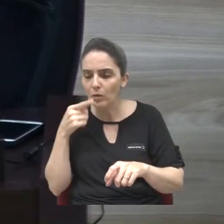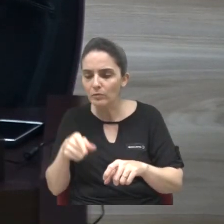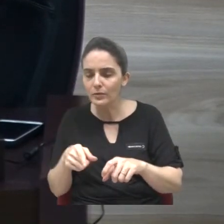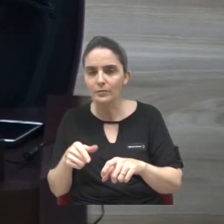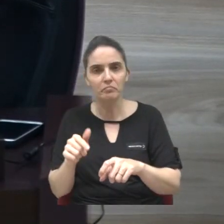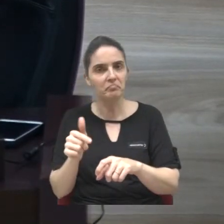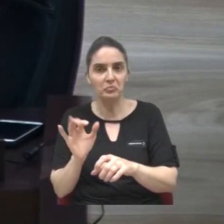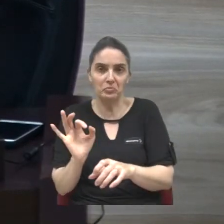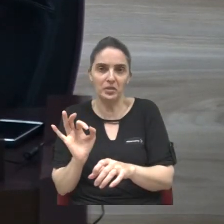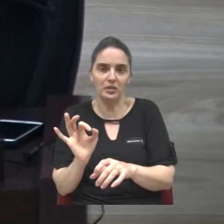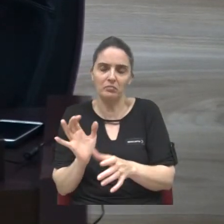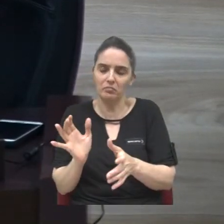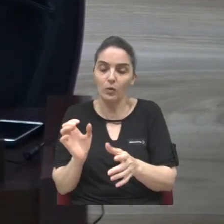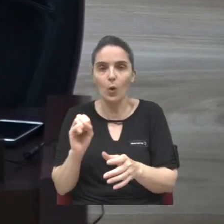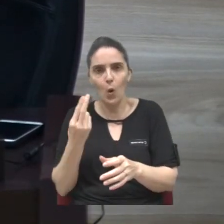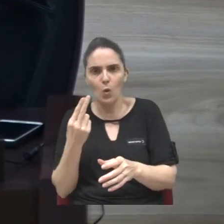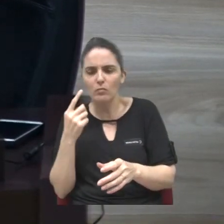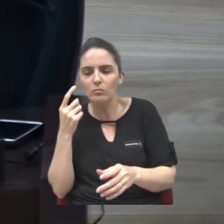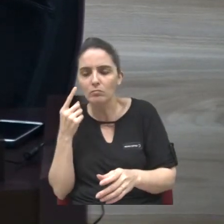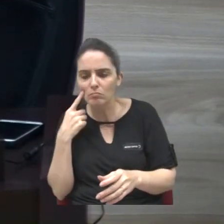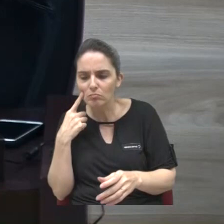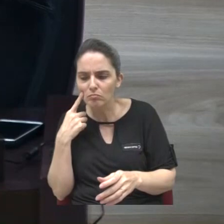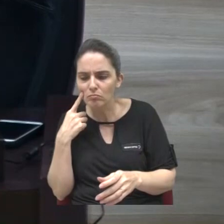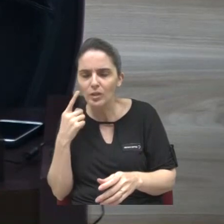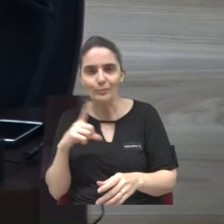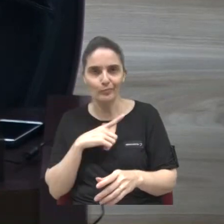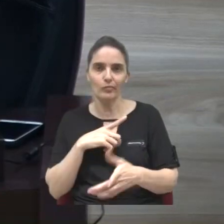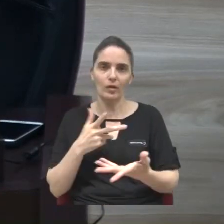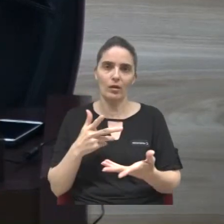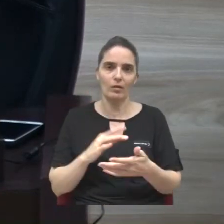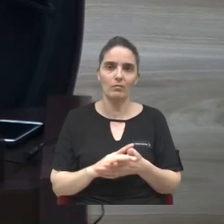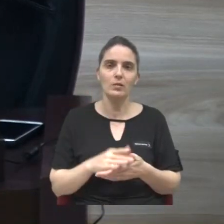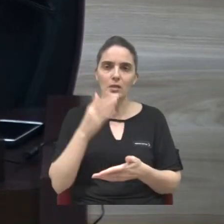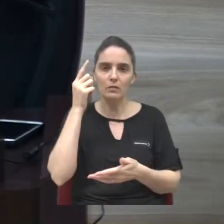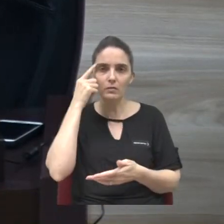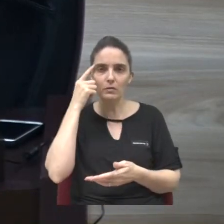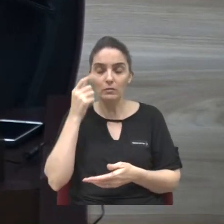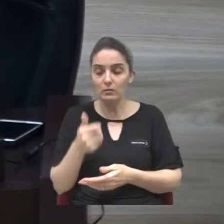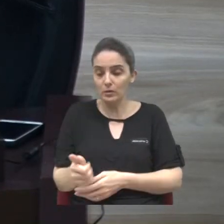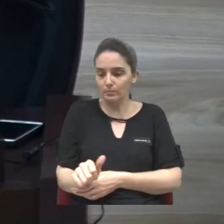a ser feito é a análise das casas vizinhas.